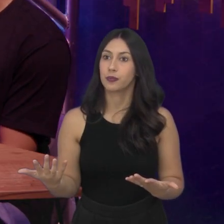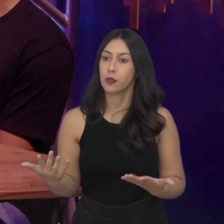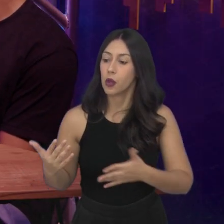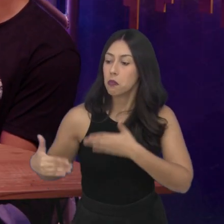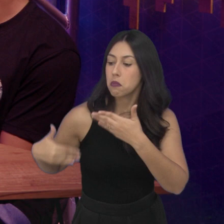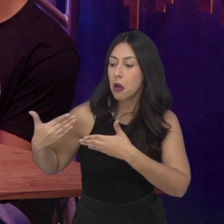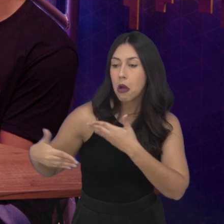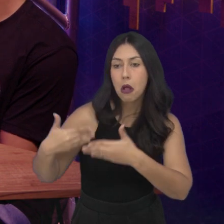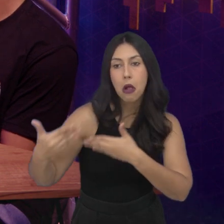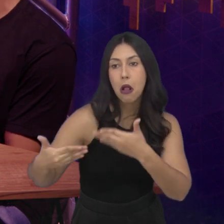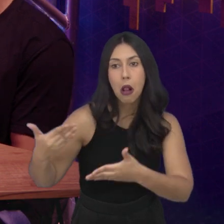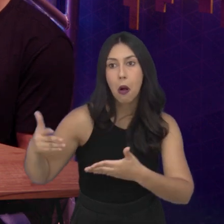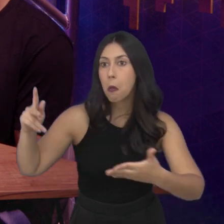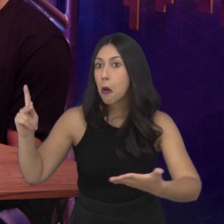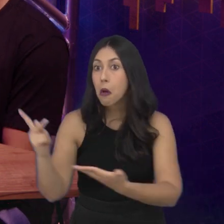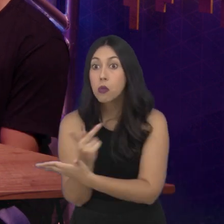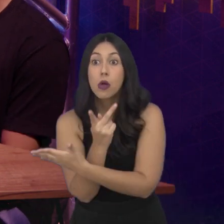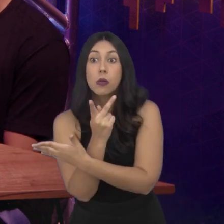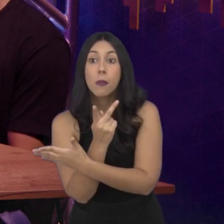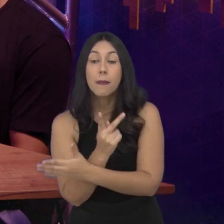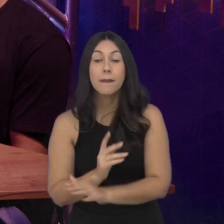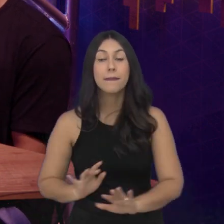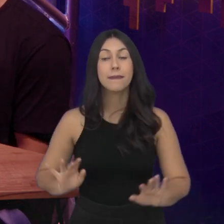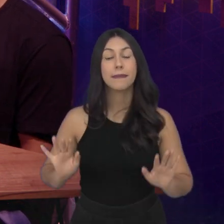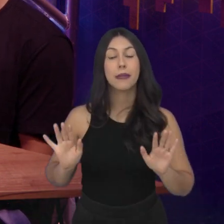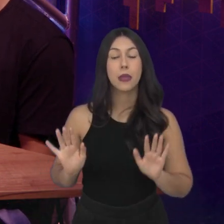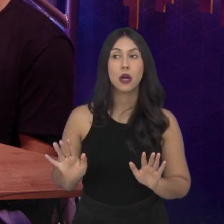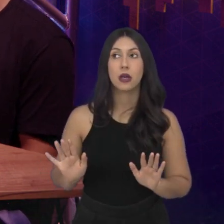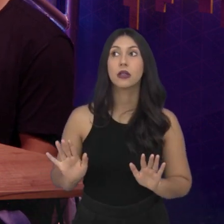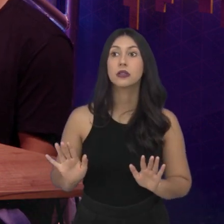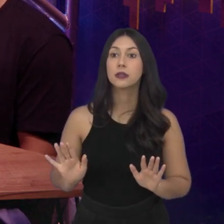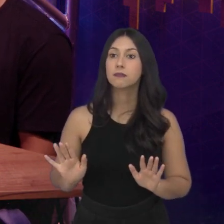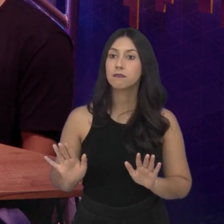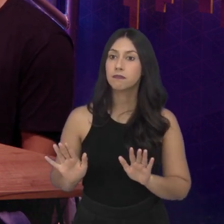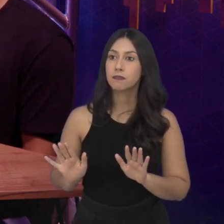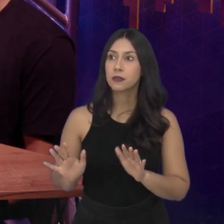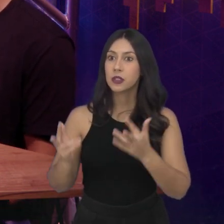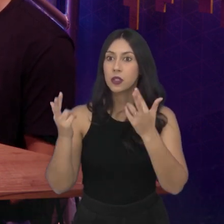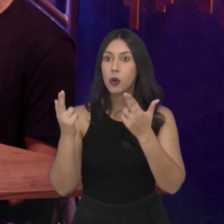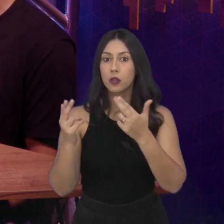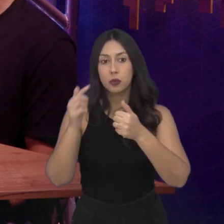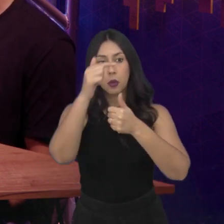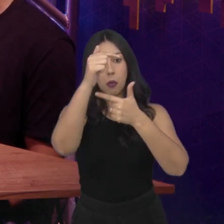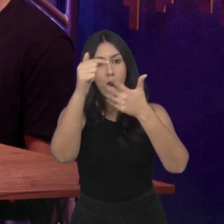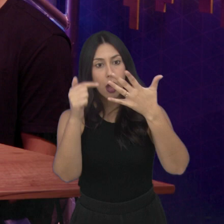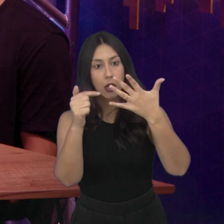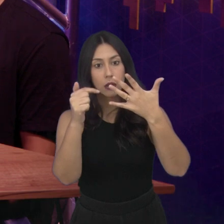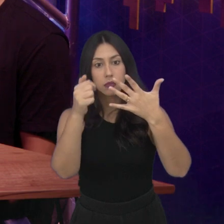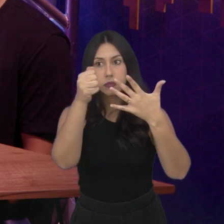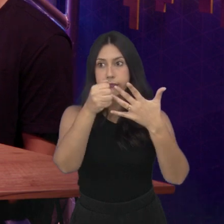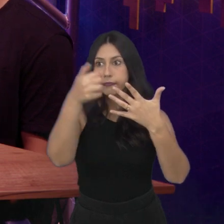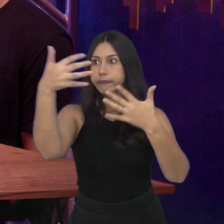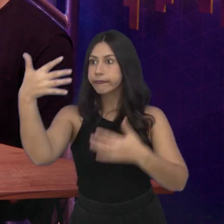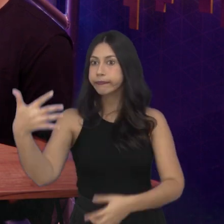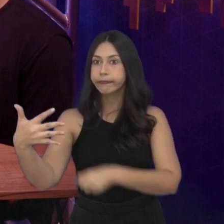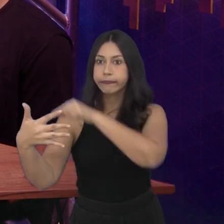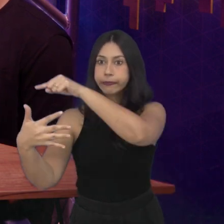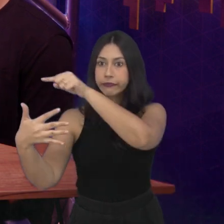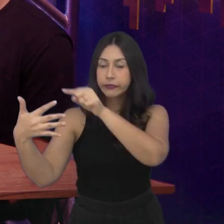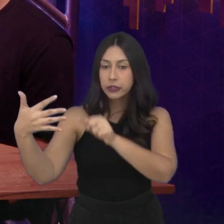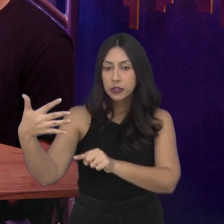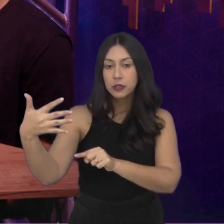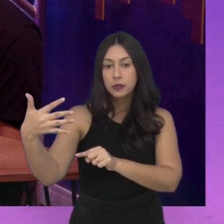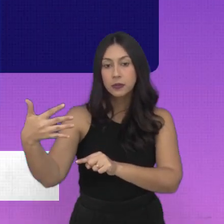vai acontecendo ao longo da história, mas geralmente é uma subdivisão, né, de um gênero. Por exemplo, a gente